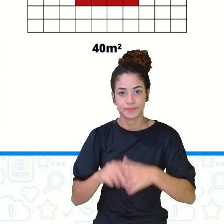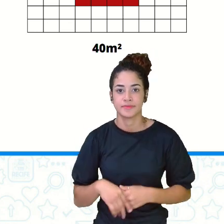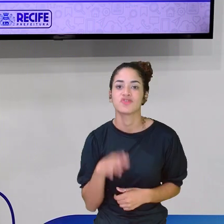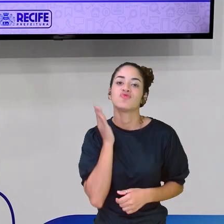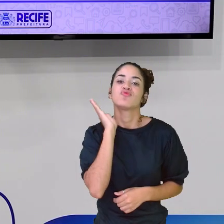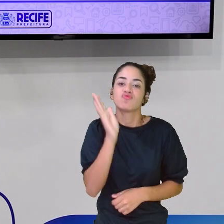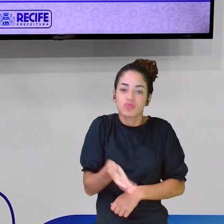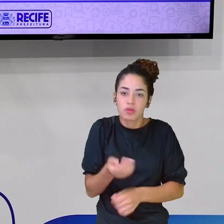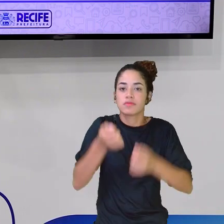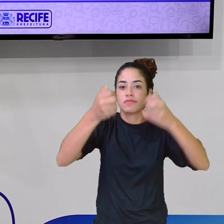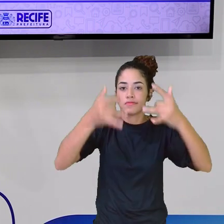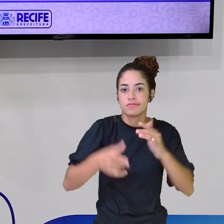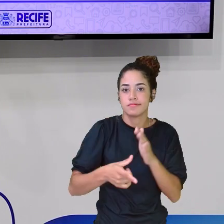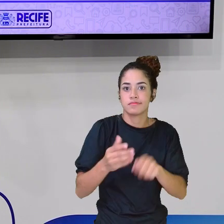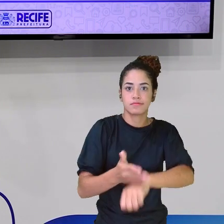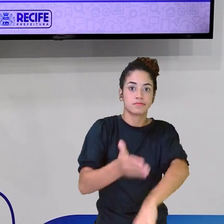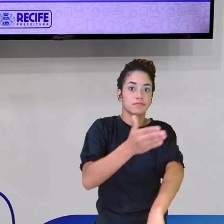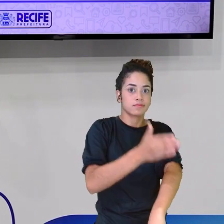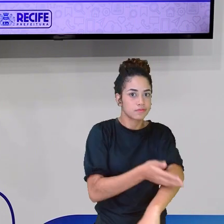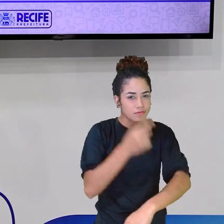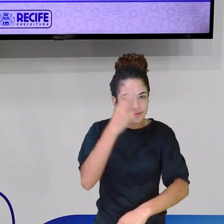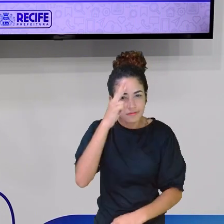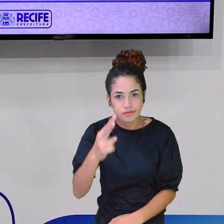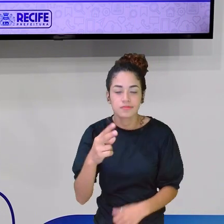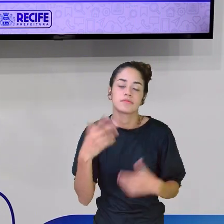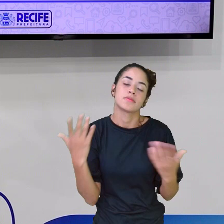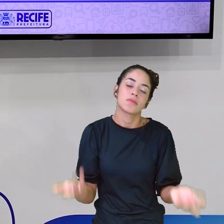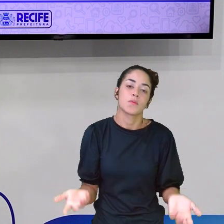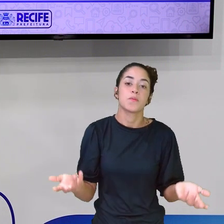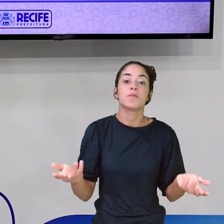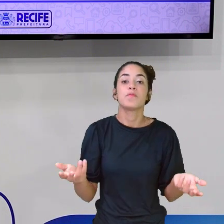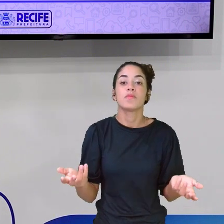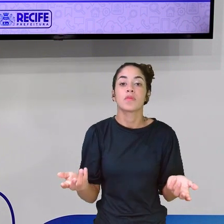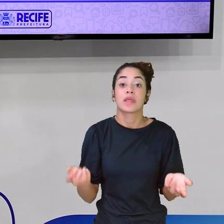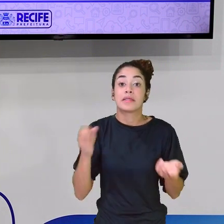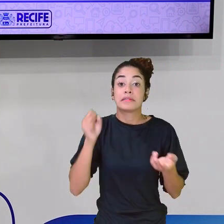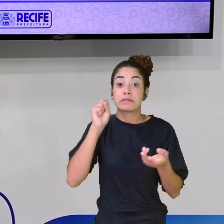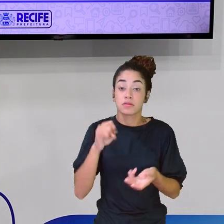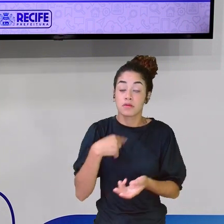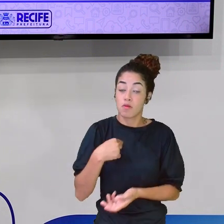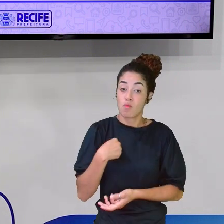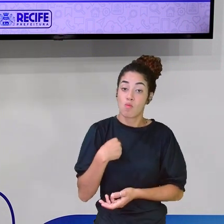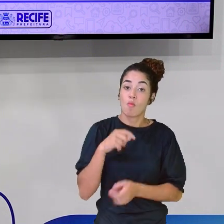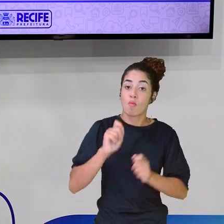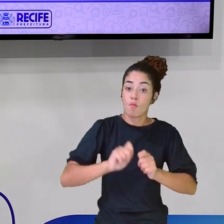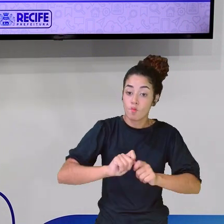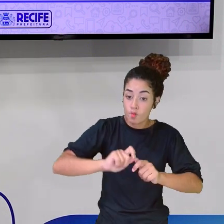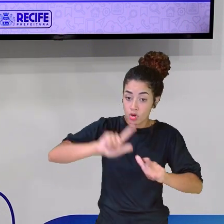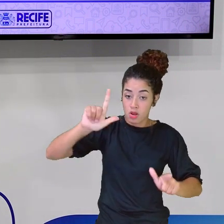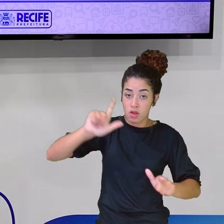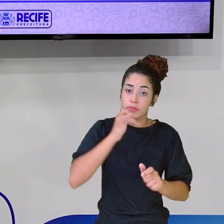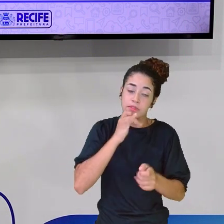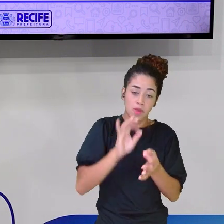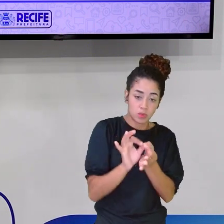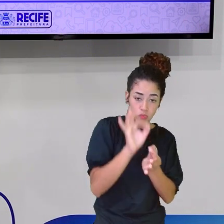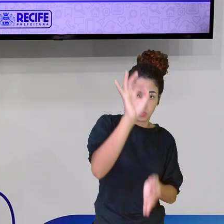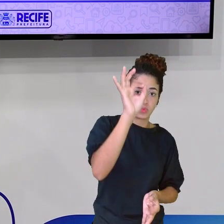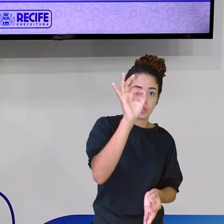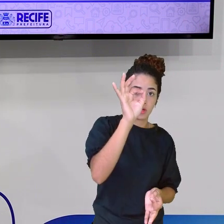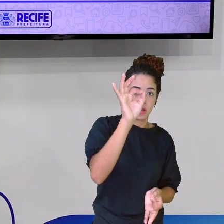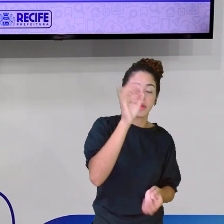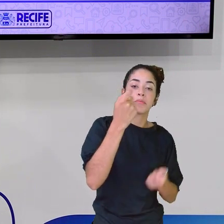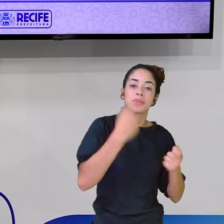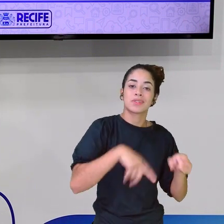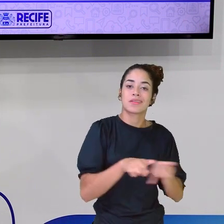que eu falei desde o começo da aula, minha gente. Se eu aumento a minha altura, eu